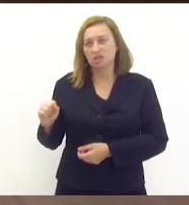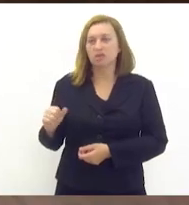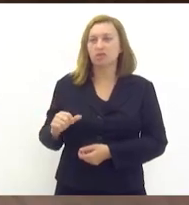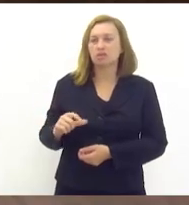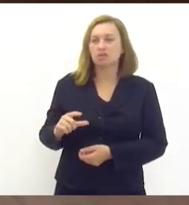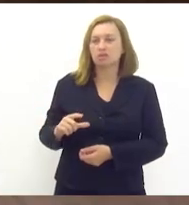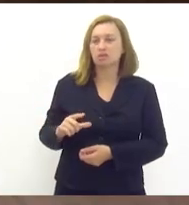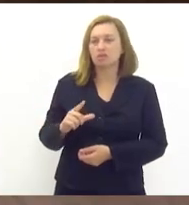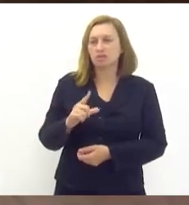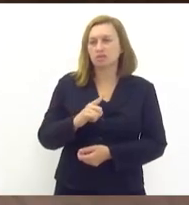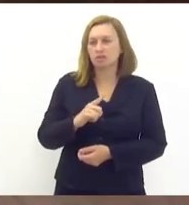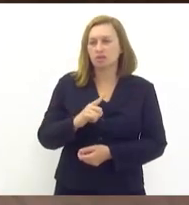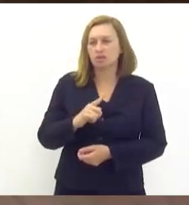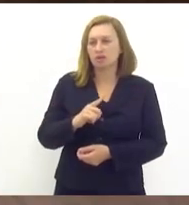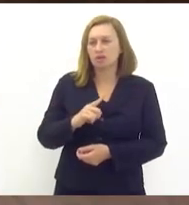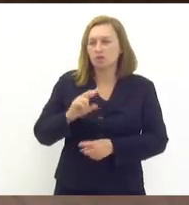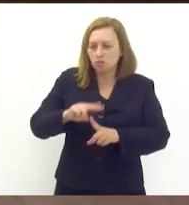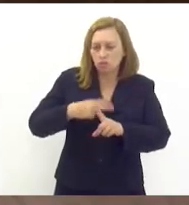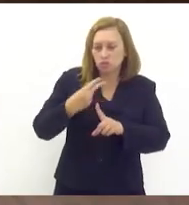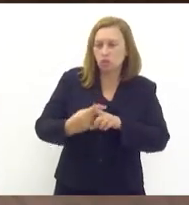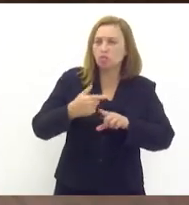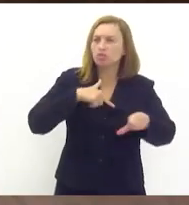clipa jornada